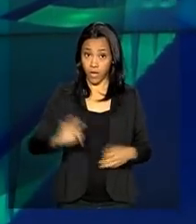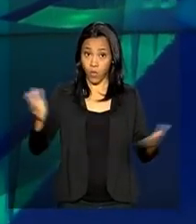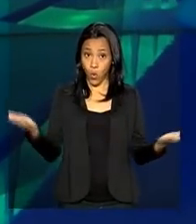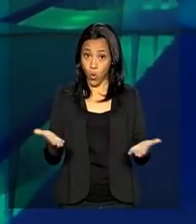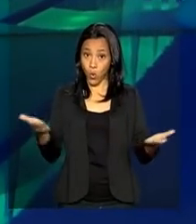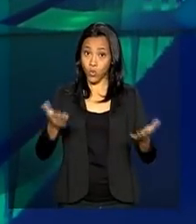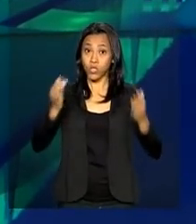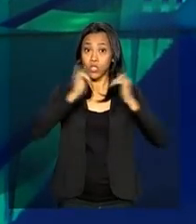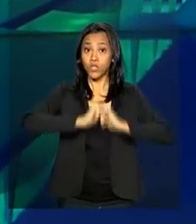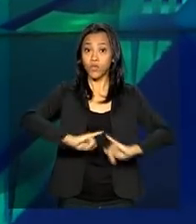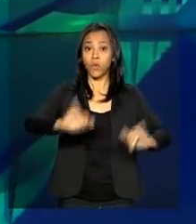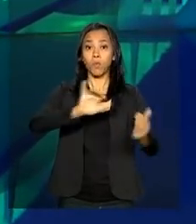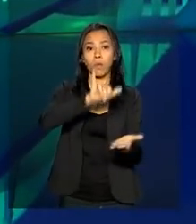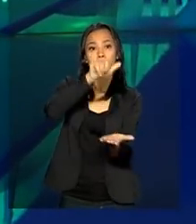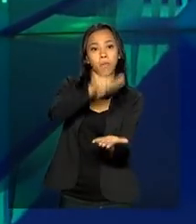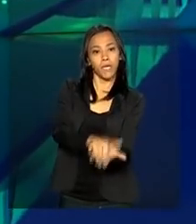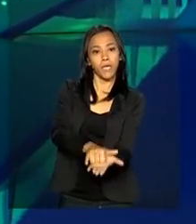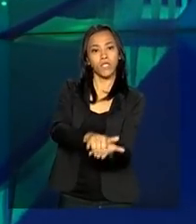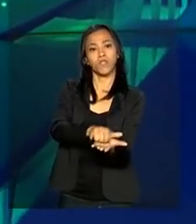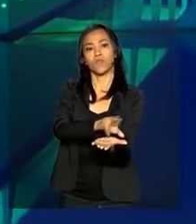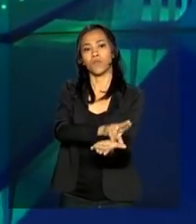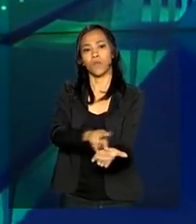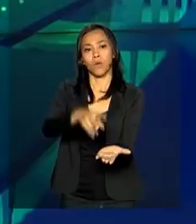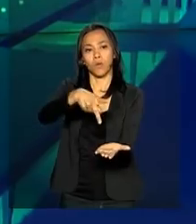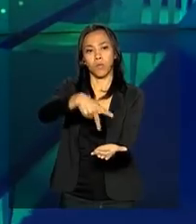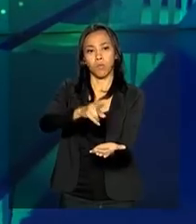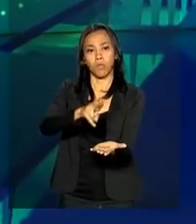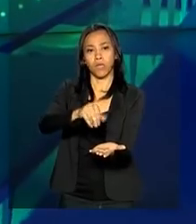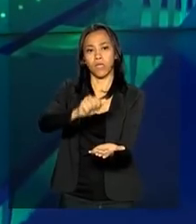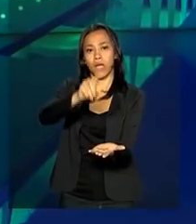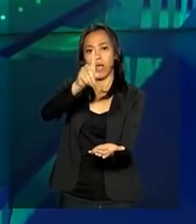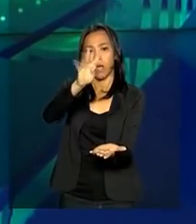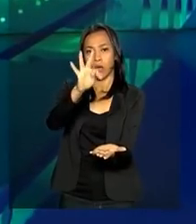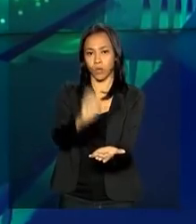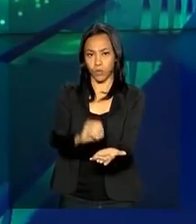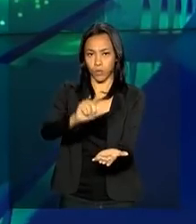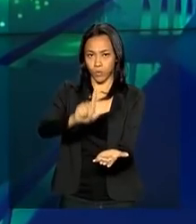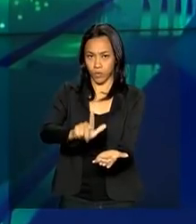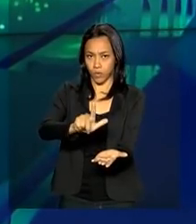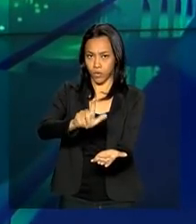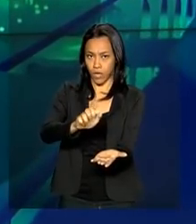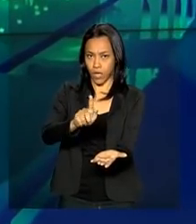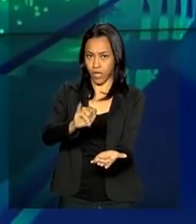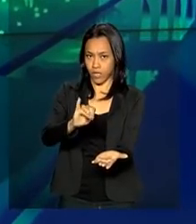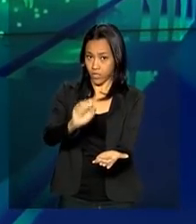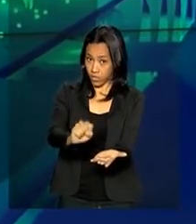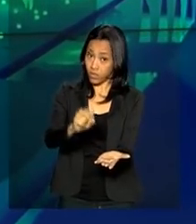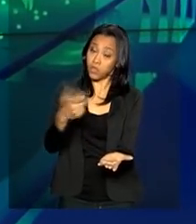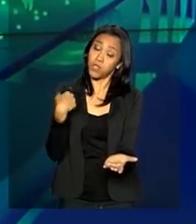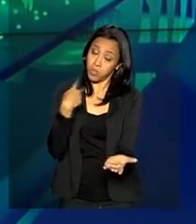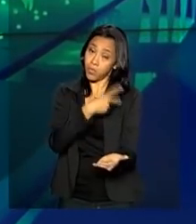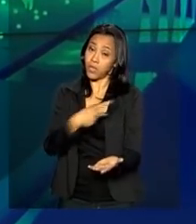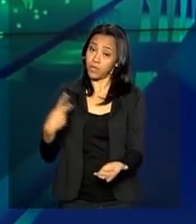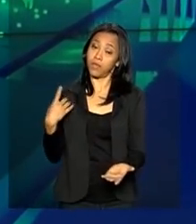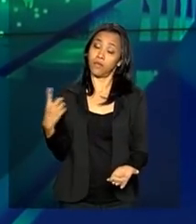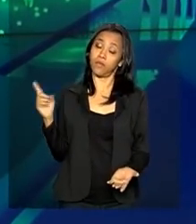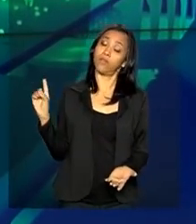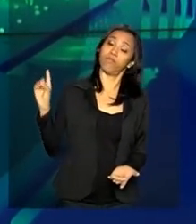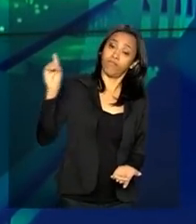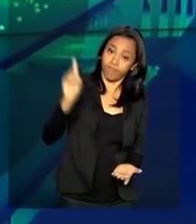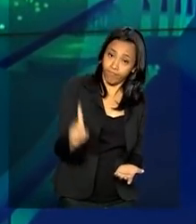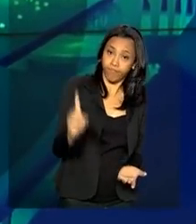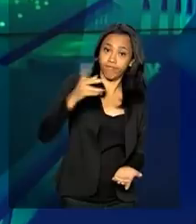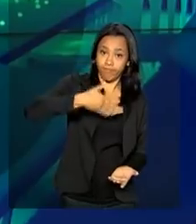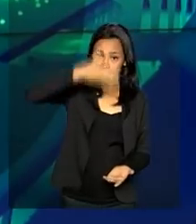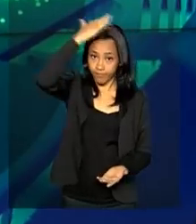Planalto leges ele está disponível para todos os sistemas de celular o presidente Michel Temer participou do evento e falou da importância da